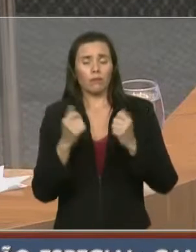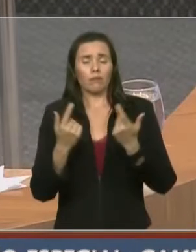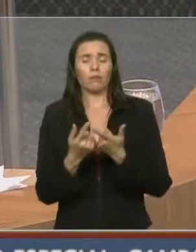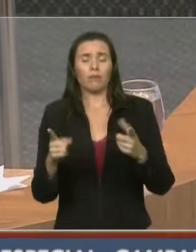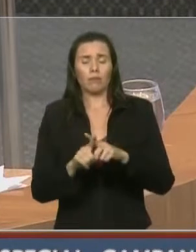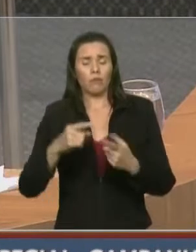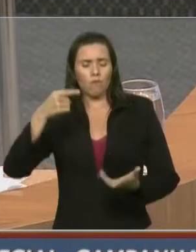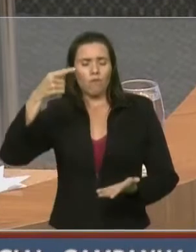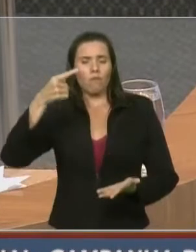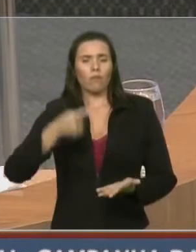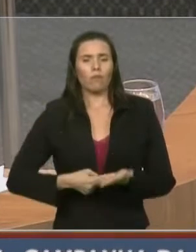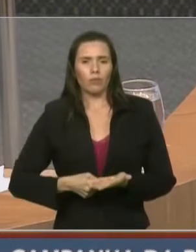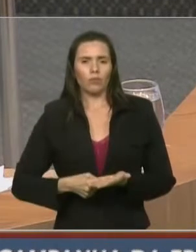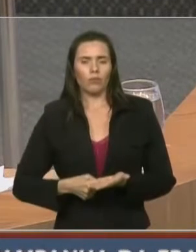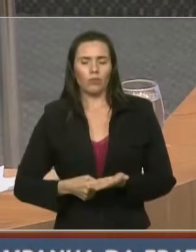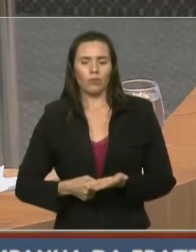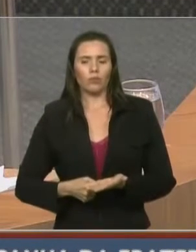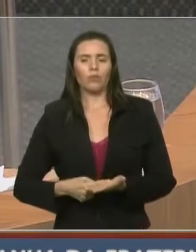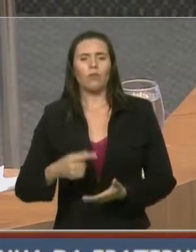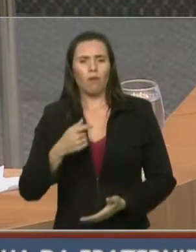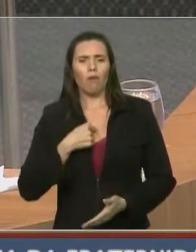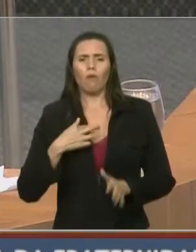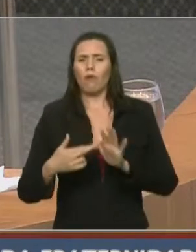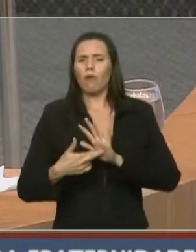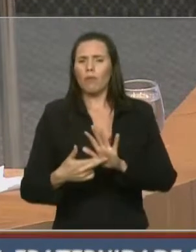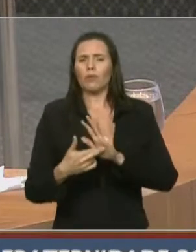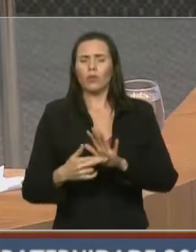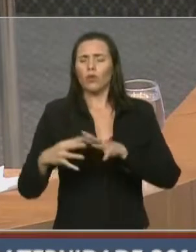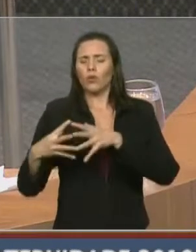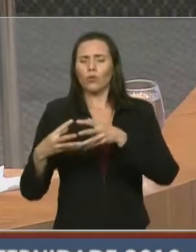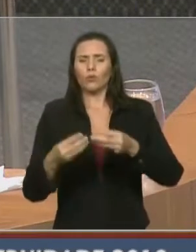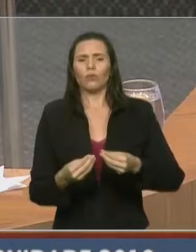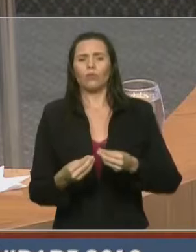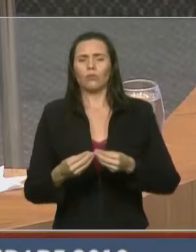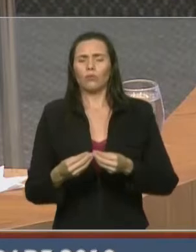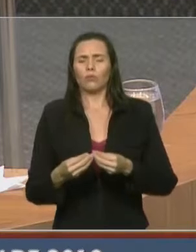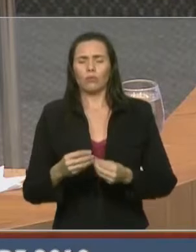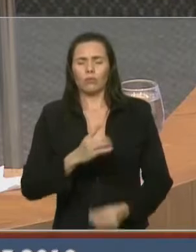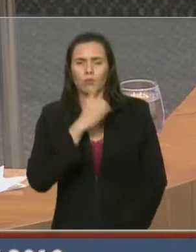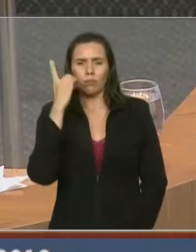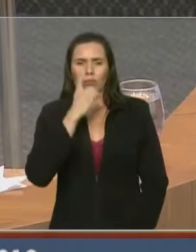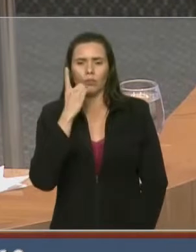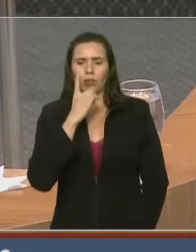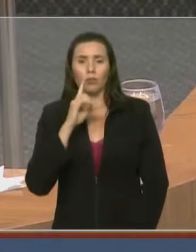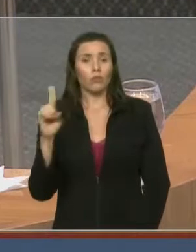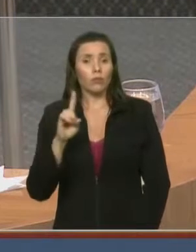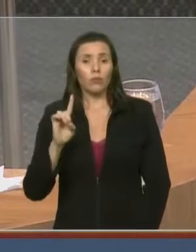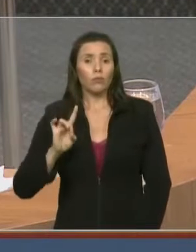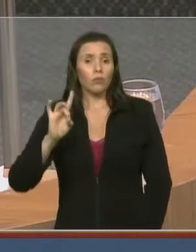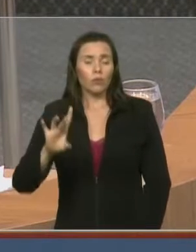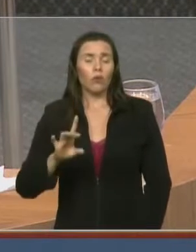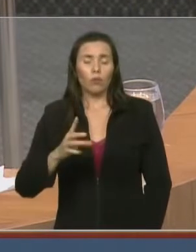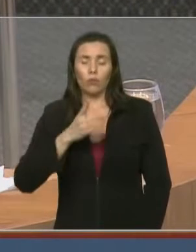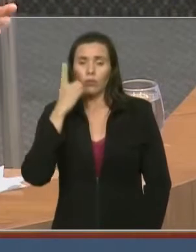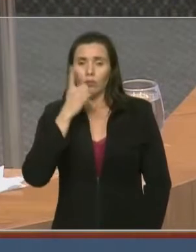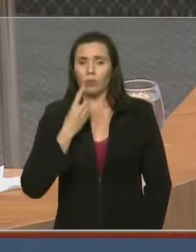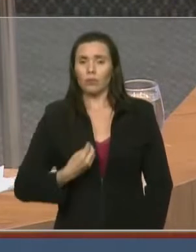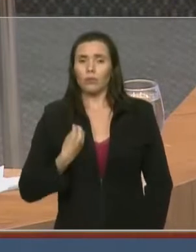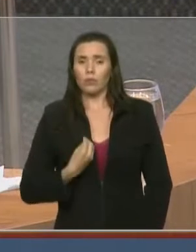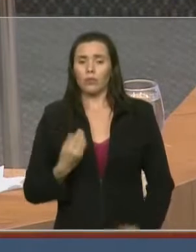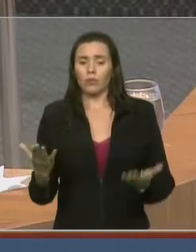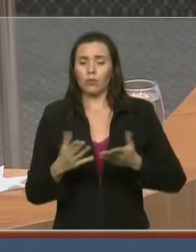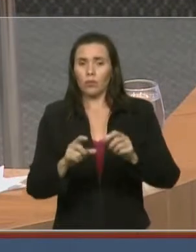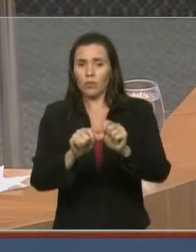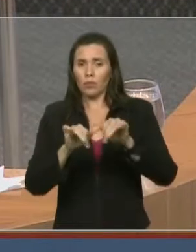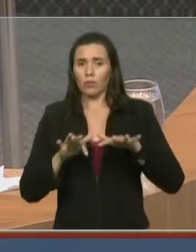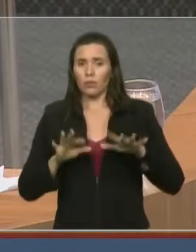e falo isso em nome de todos os deputados, não só os que estão aqui, os que estão presentes, mas de toda